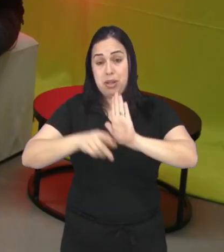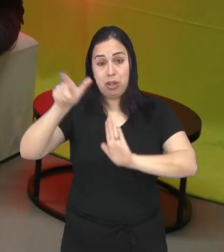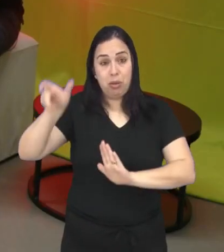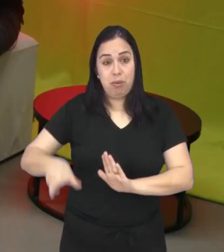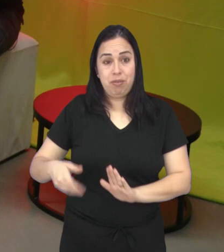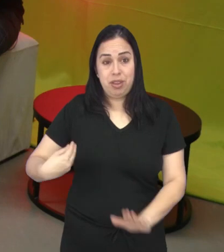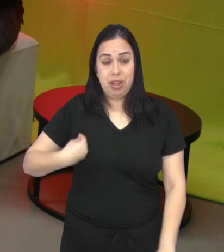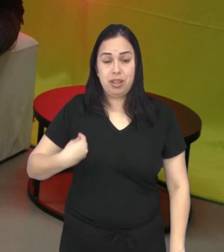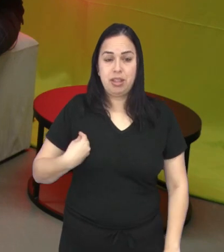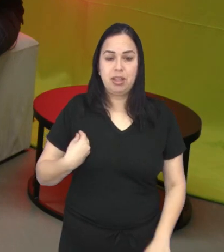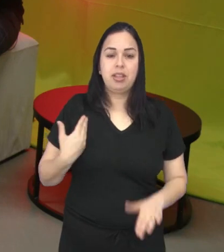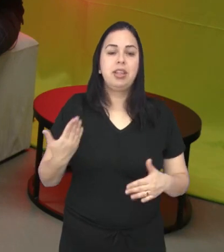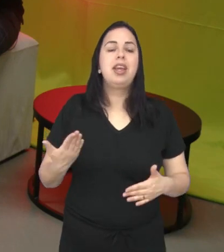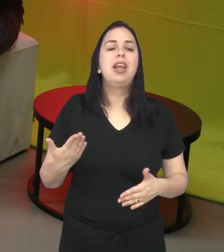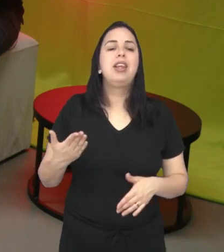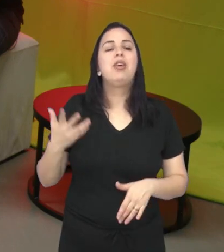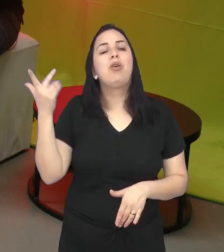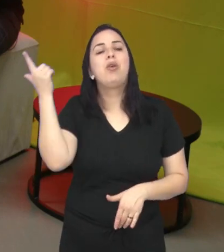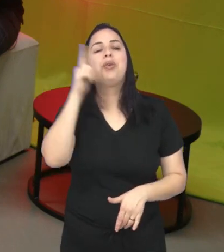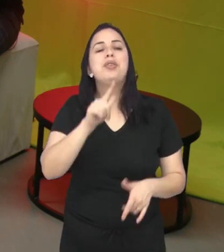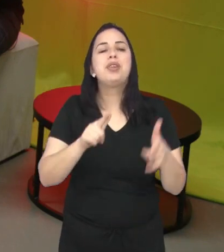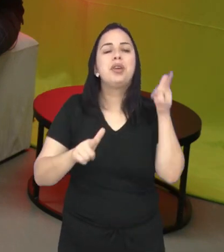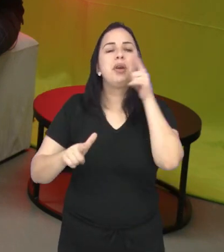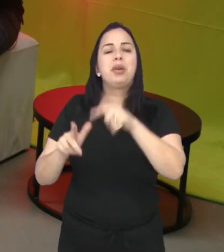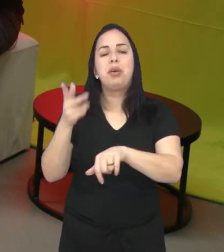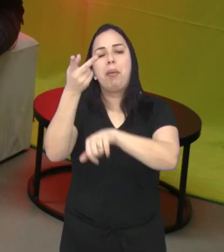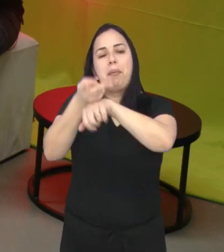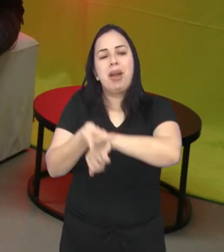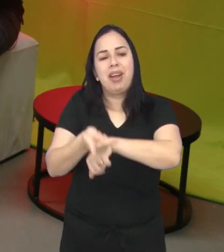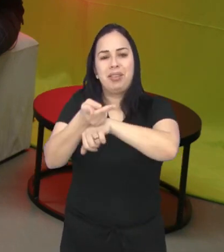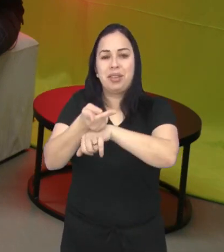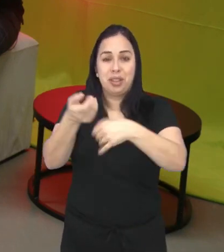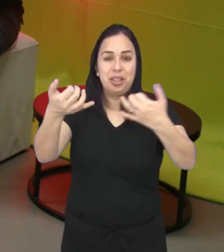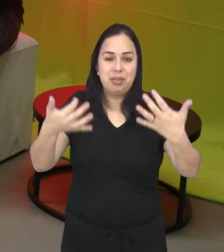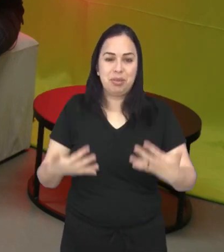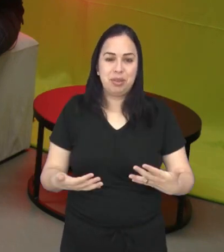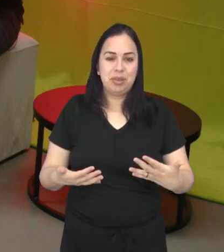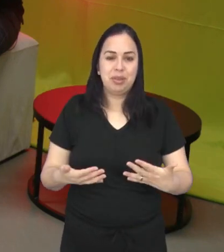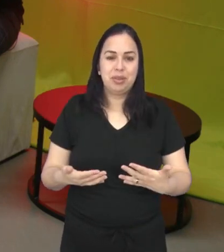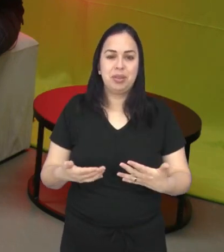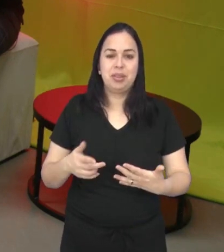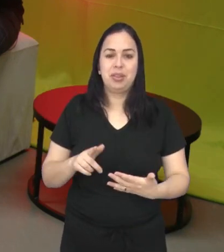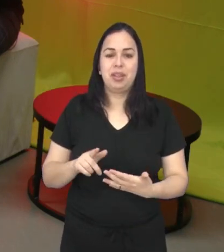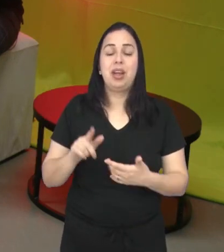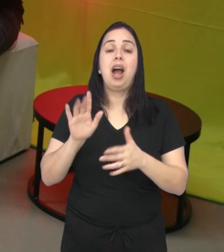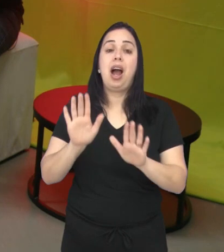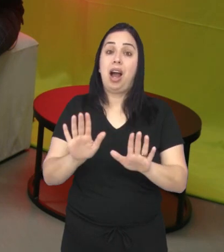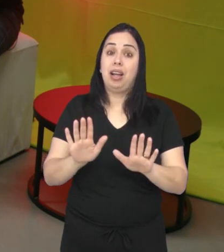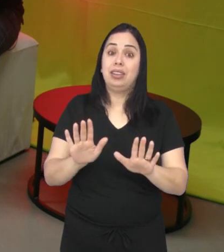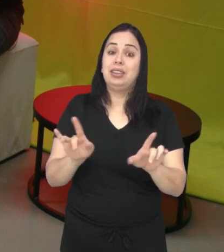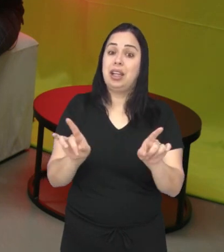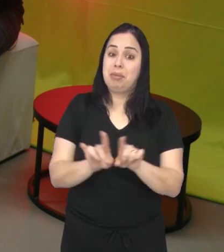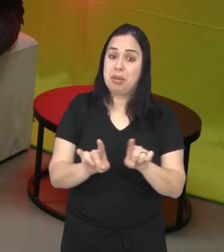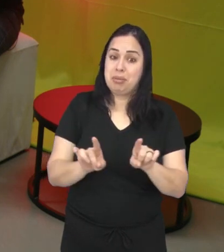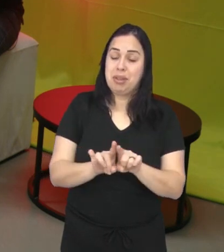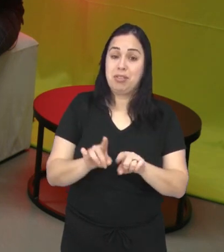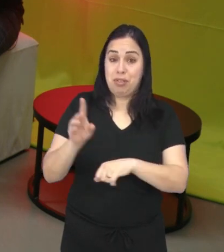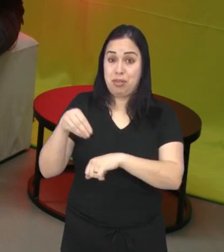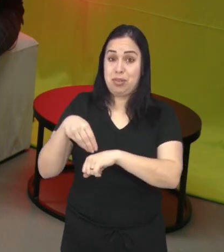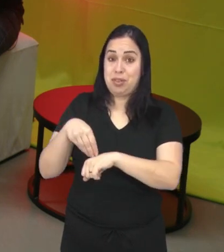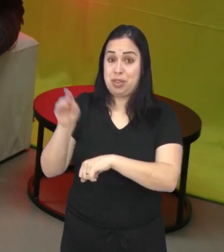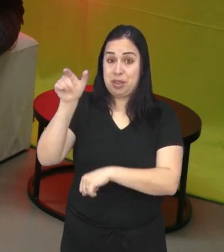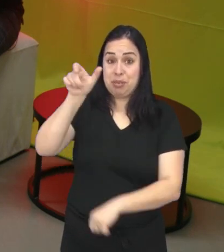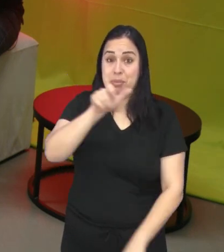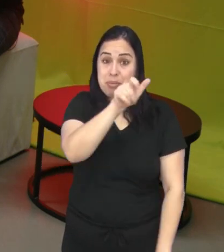falar mais sobre os projetos atuais dele e contar como que ele conquistou esses prêmios aí que a gente falou, né?